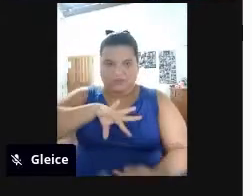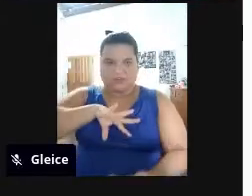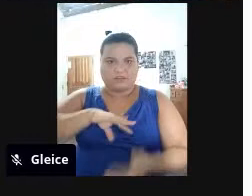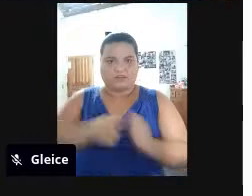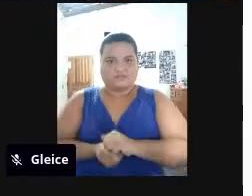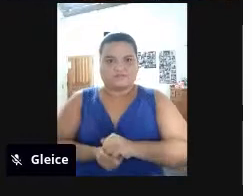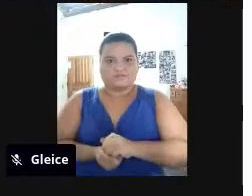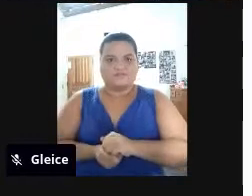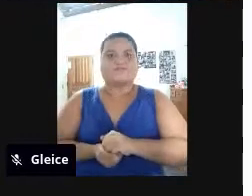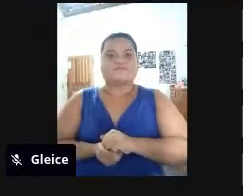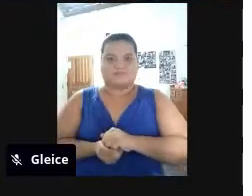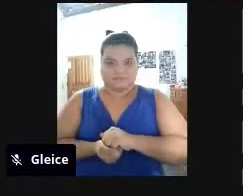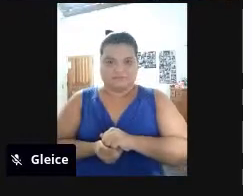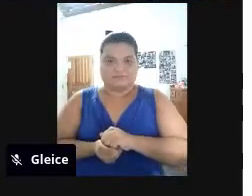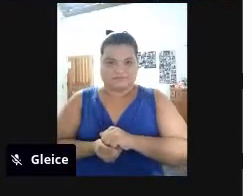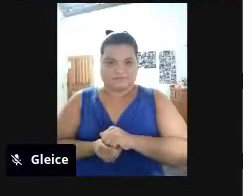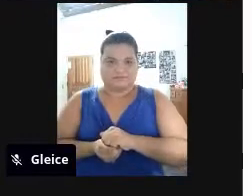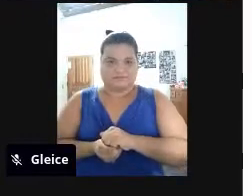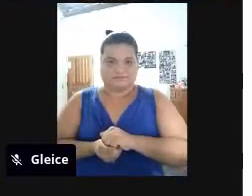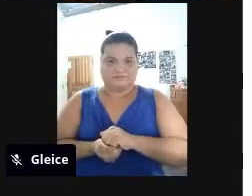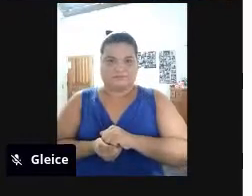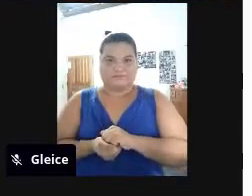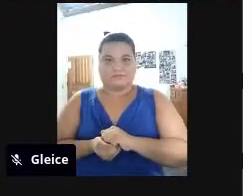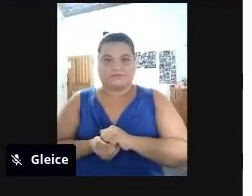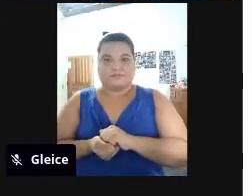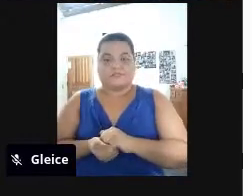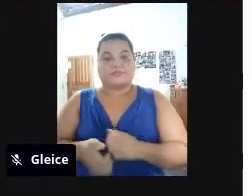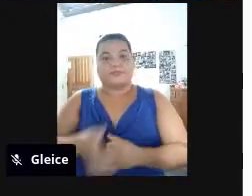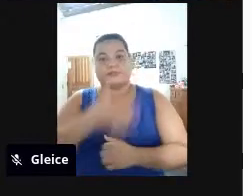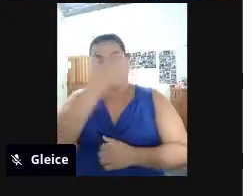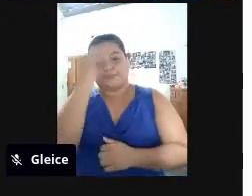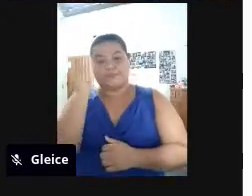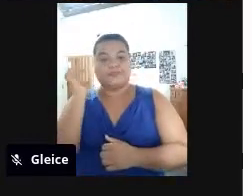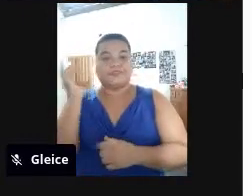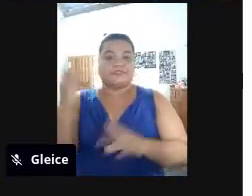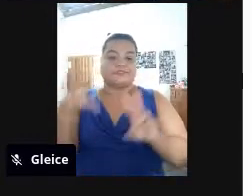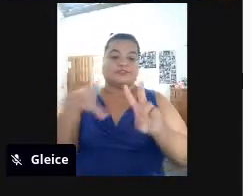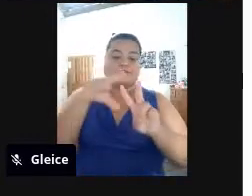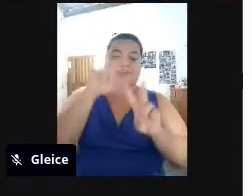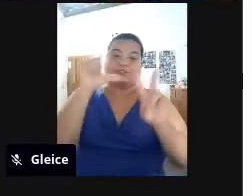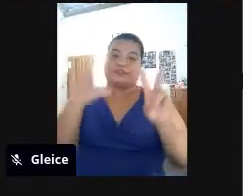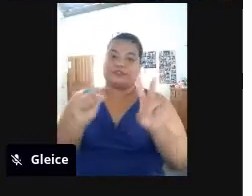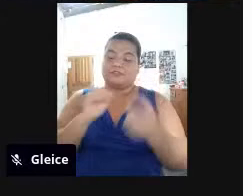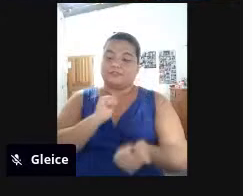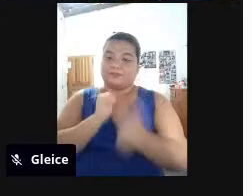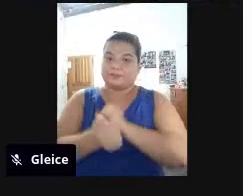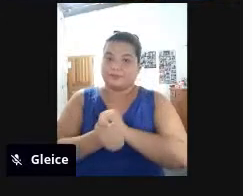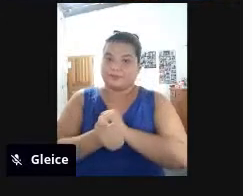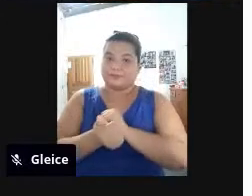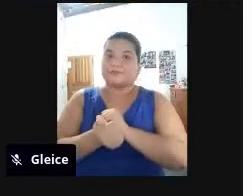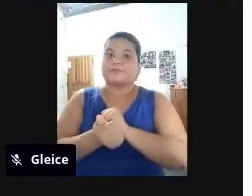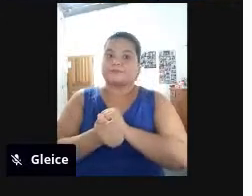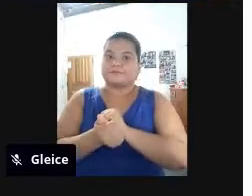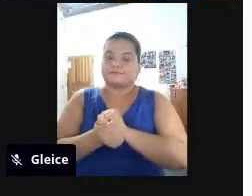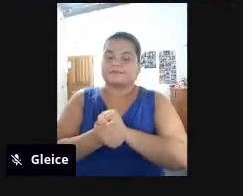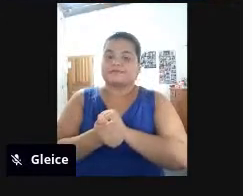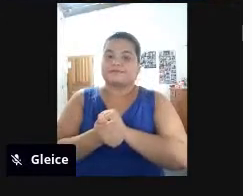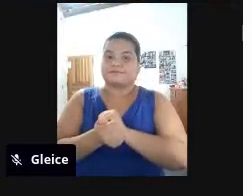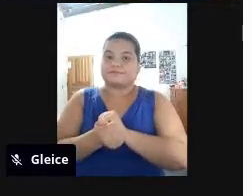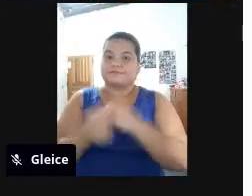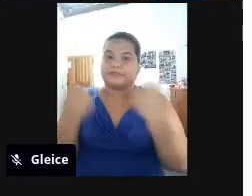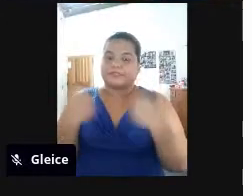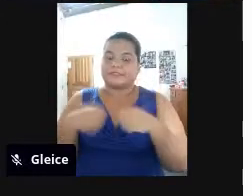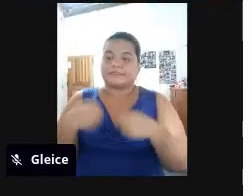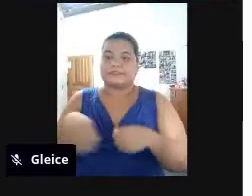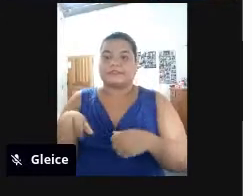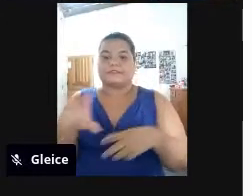digestibilidade menor. Então, para indivíduos que são veganos, atletas principalmente, também esportistas, vai depender do objetivo,